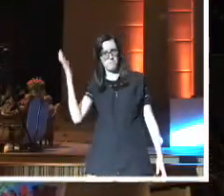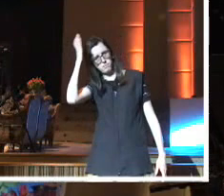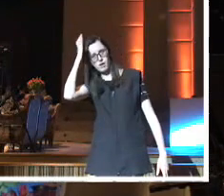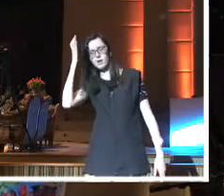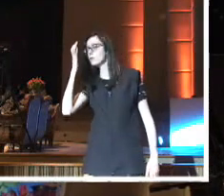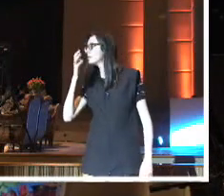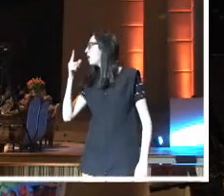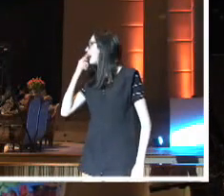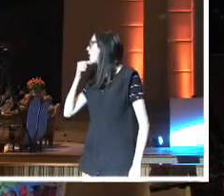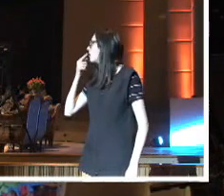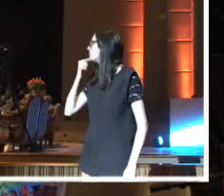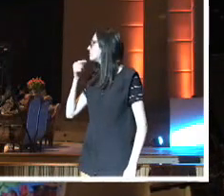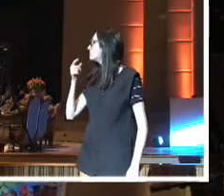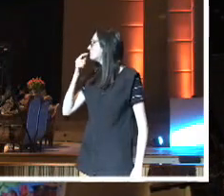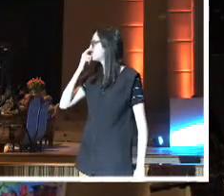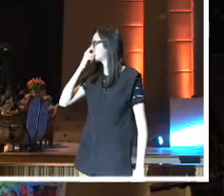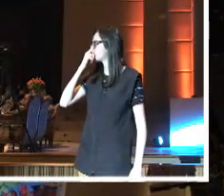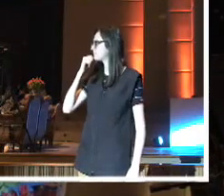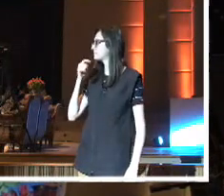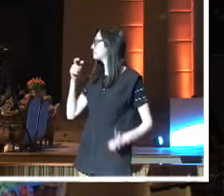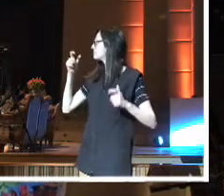para o pessoal ver, é verdade, não é?